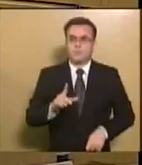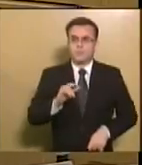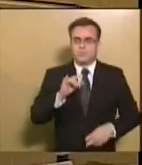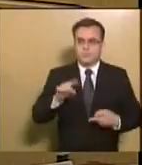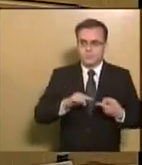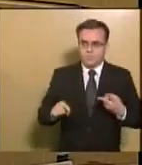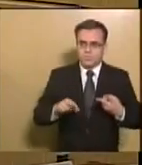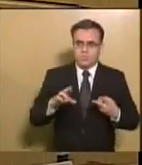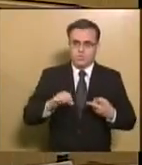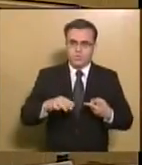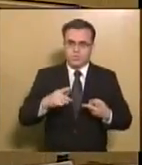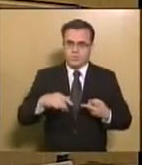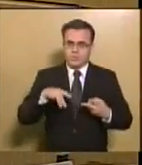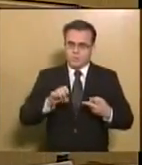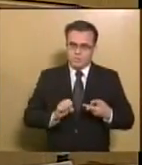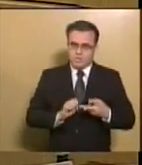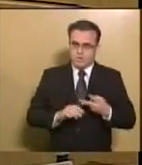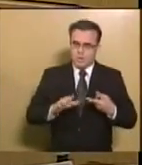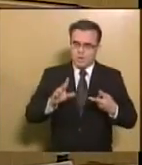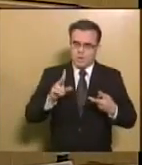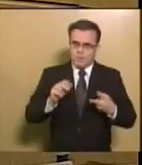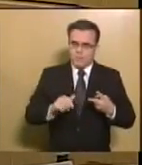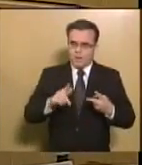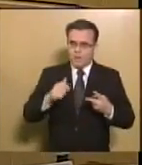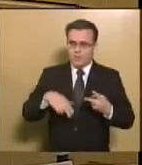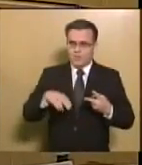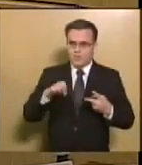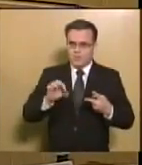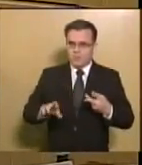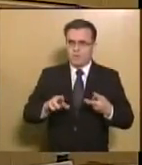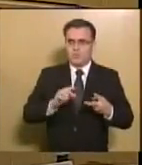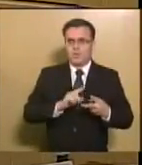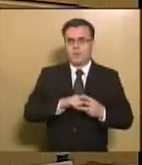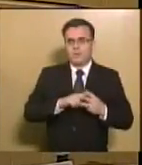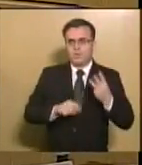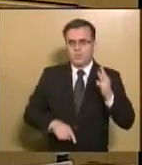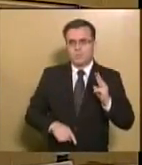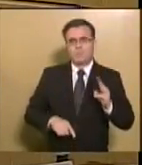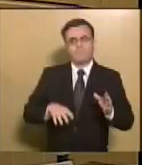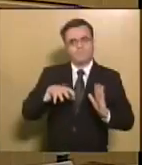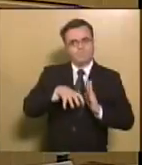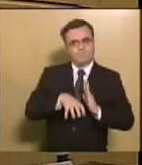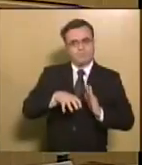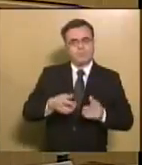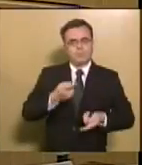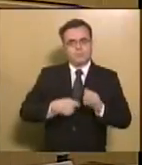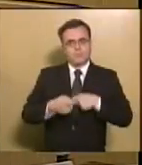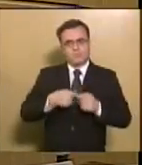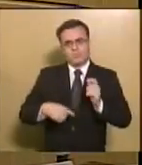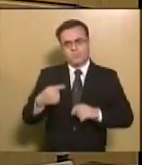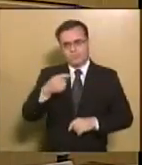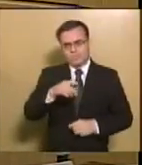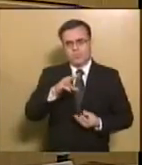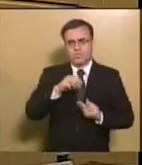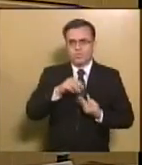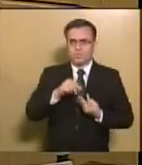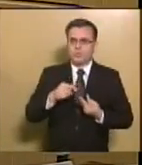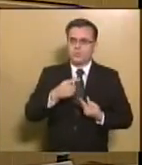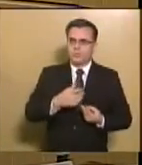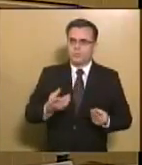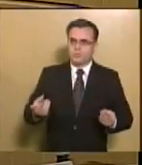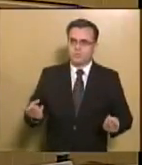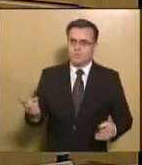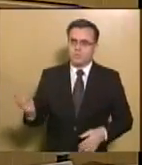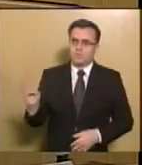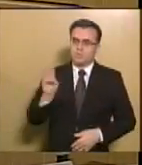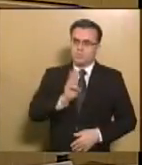Rogério, Rodrigo Melo e Wagner Nóbrega, três pesquisadores do Departamento de Economia da Universidade Federal do Sergipe, que virão abordar